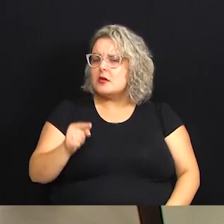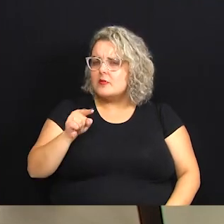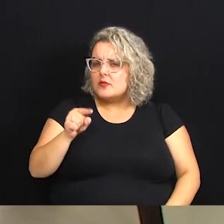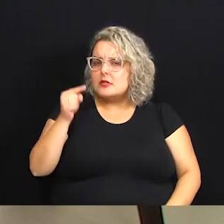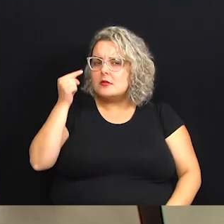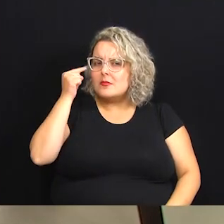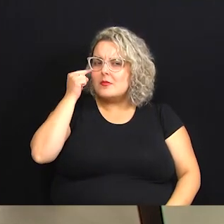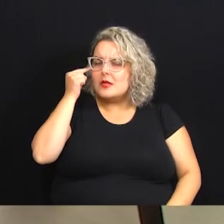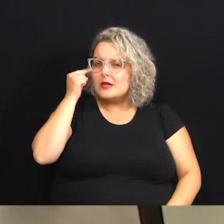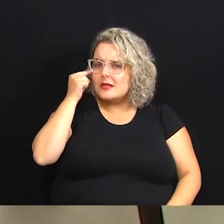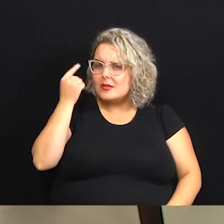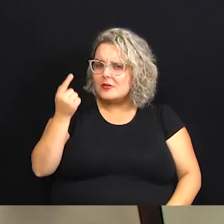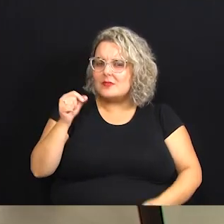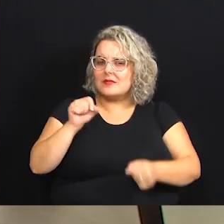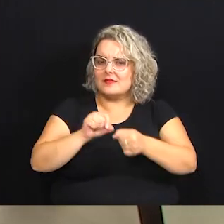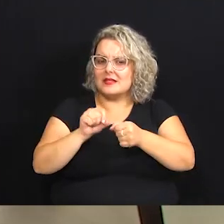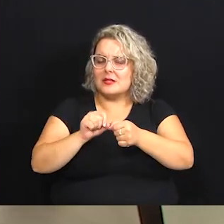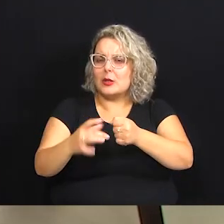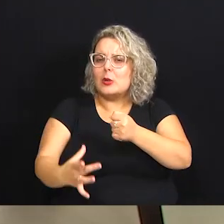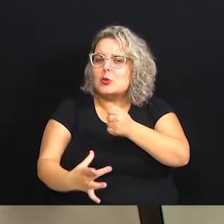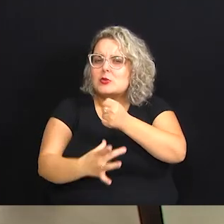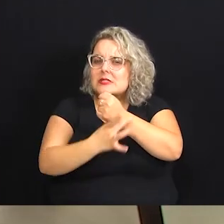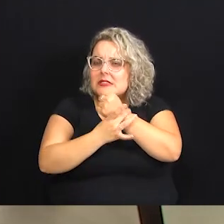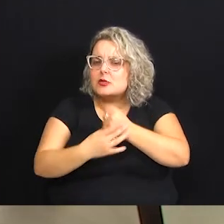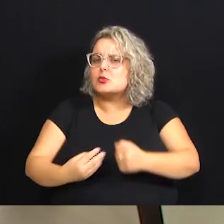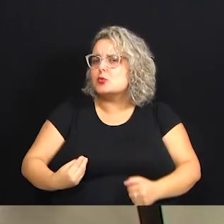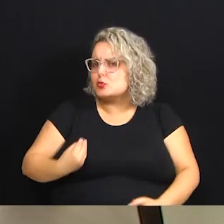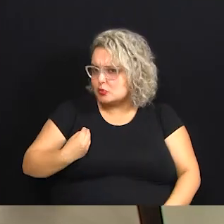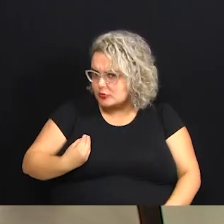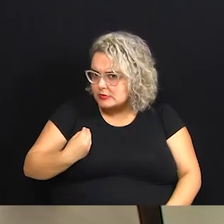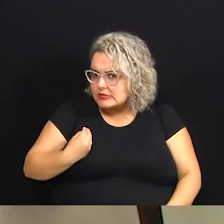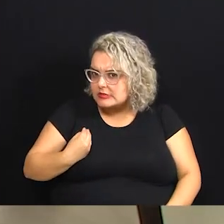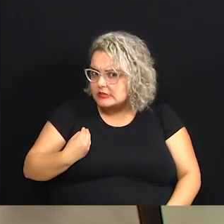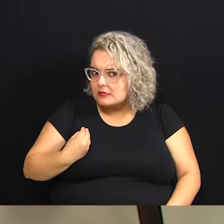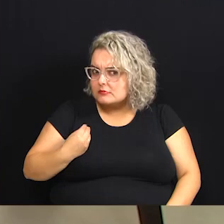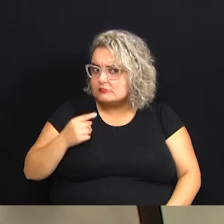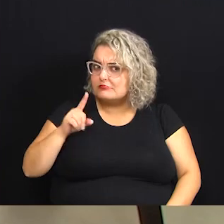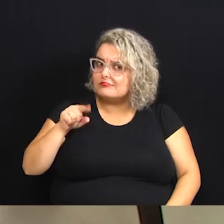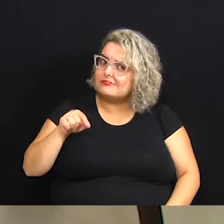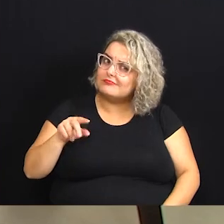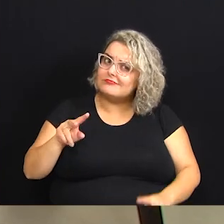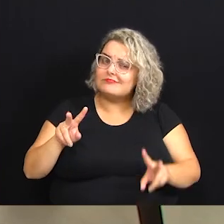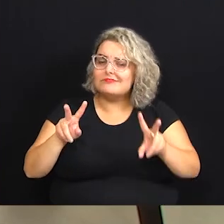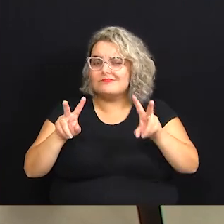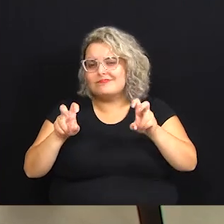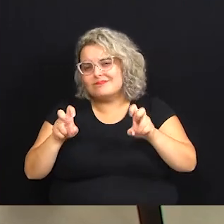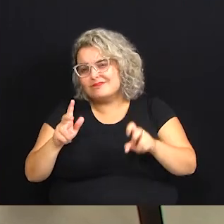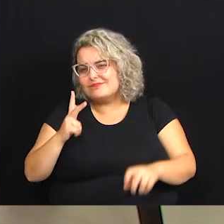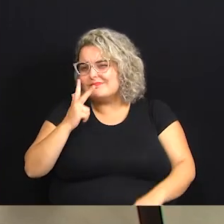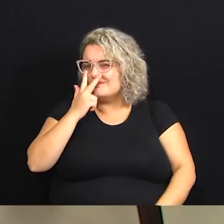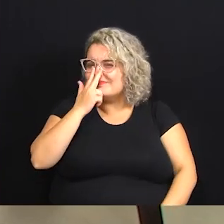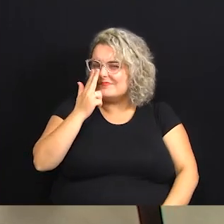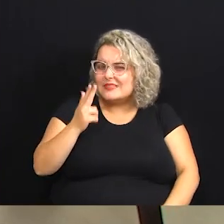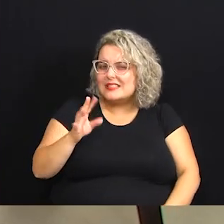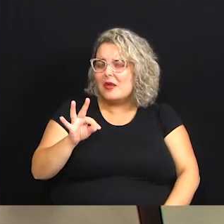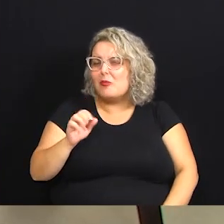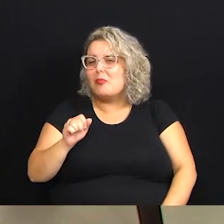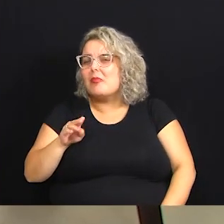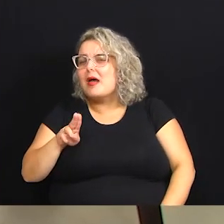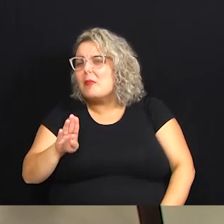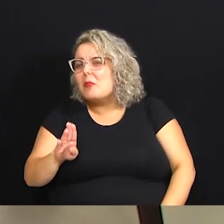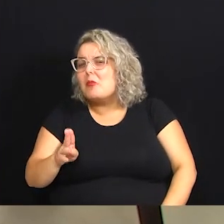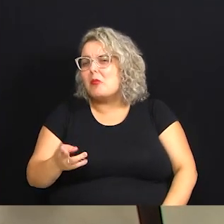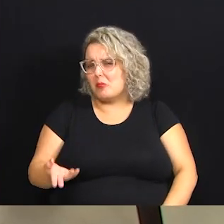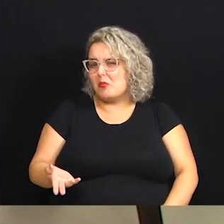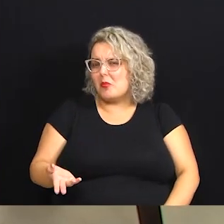já pensou em fazer um seguro de vida? É um assunto que parece que é um pouco tabu entre as